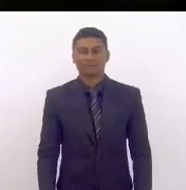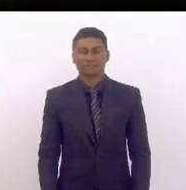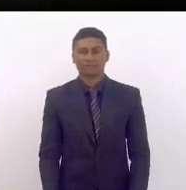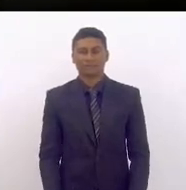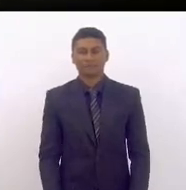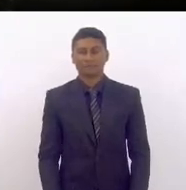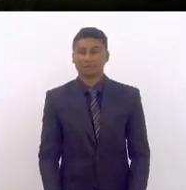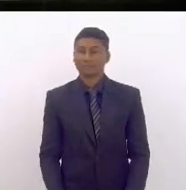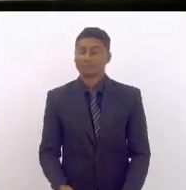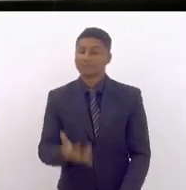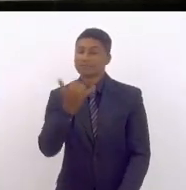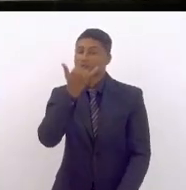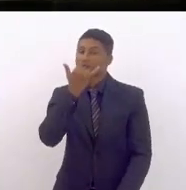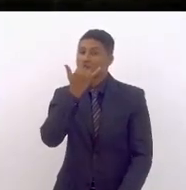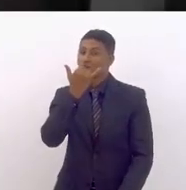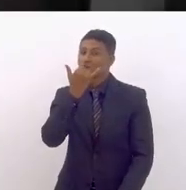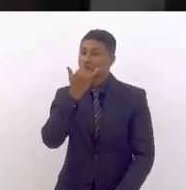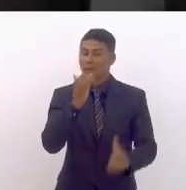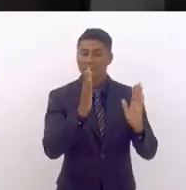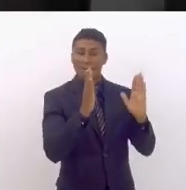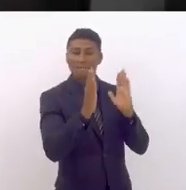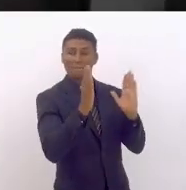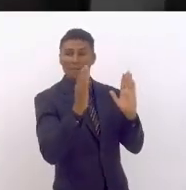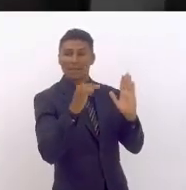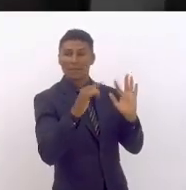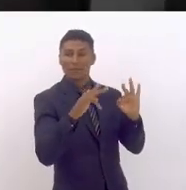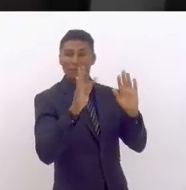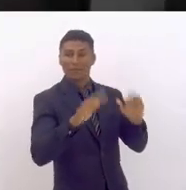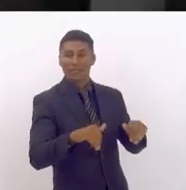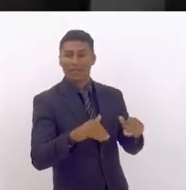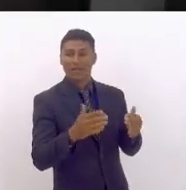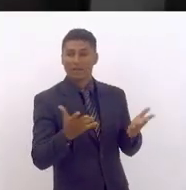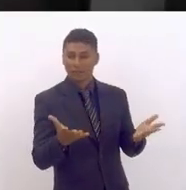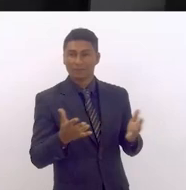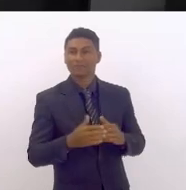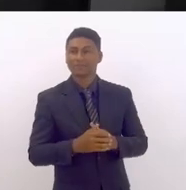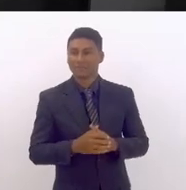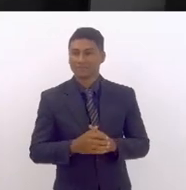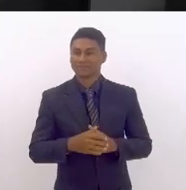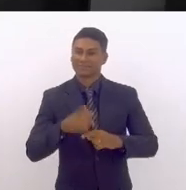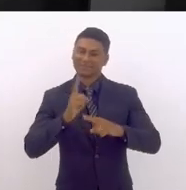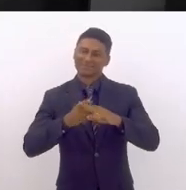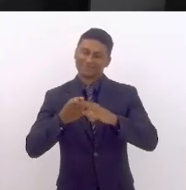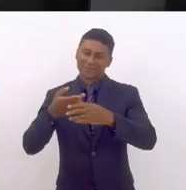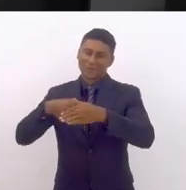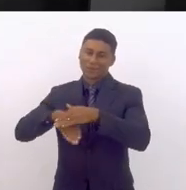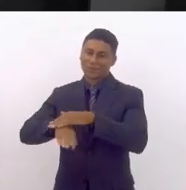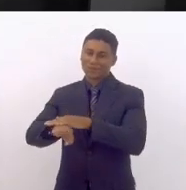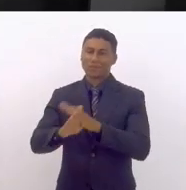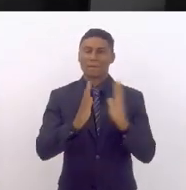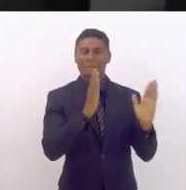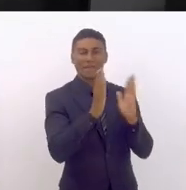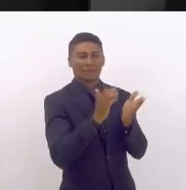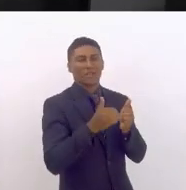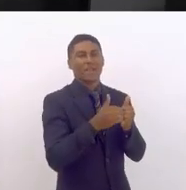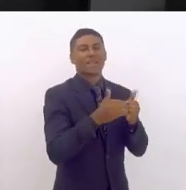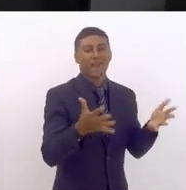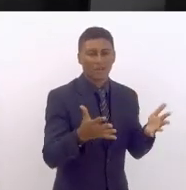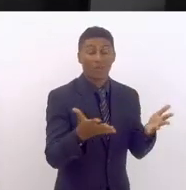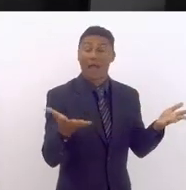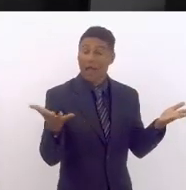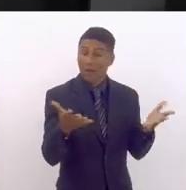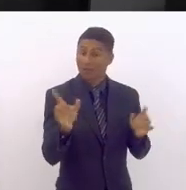Fazendo a correção, passa-se ao expediente final. O hábito do expediente inicial, agora nós iniciaremos